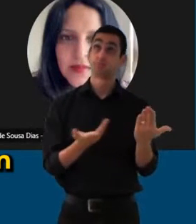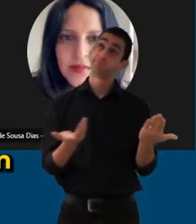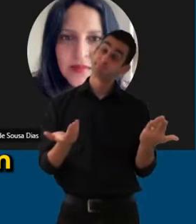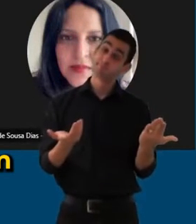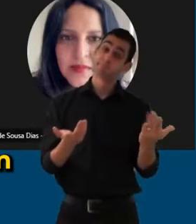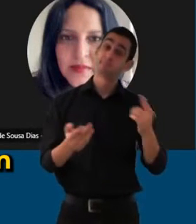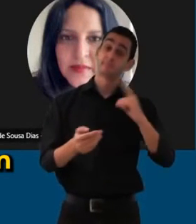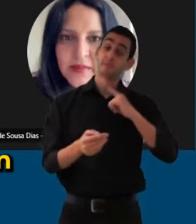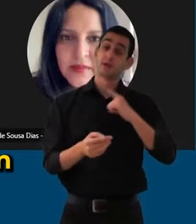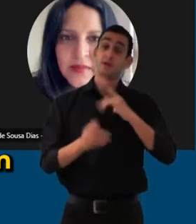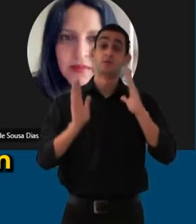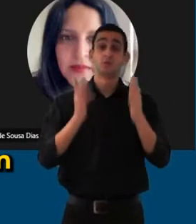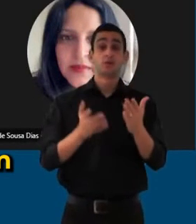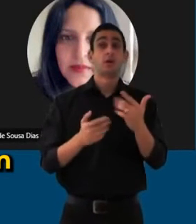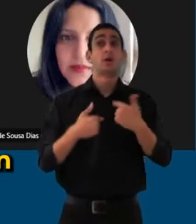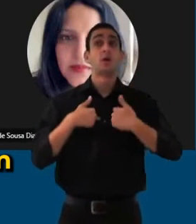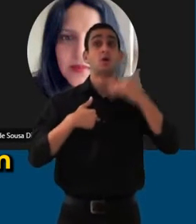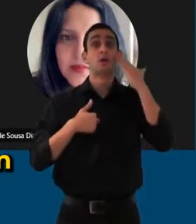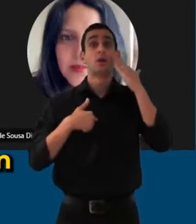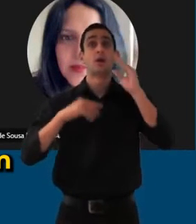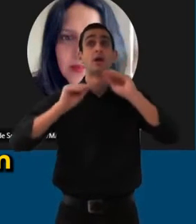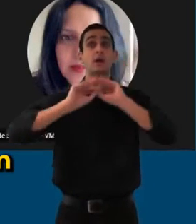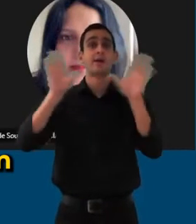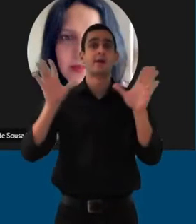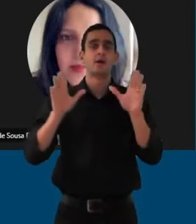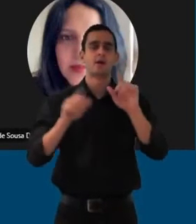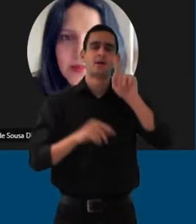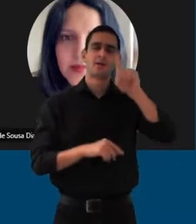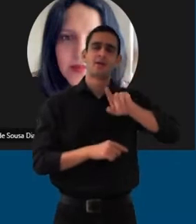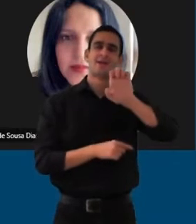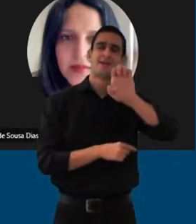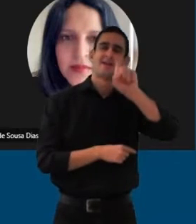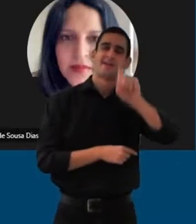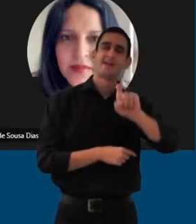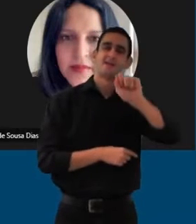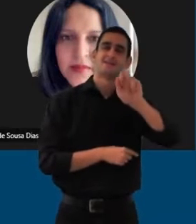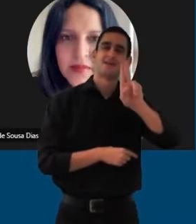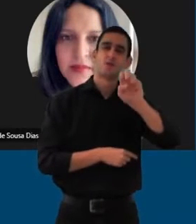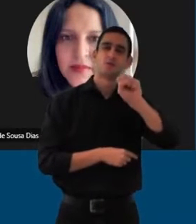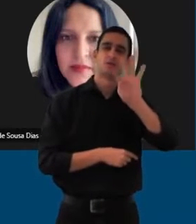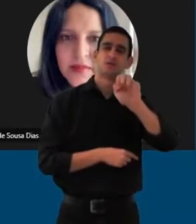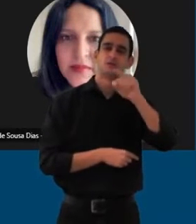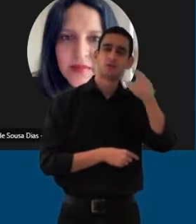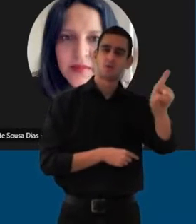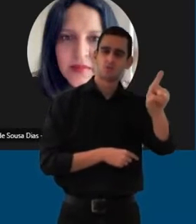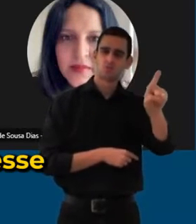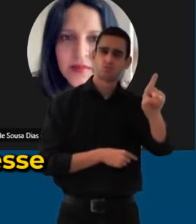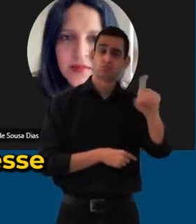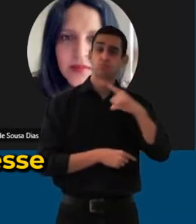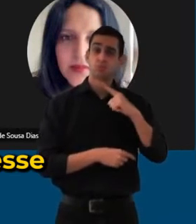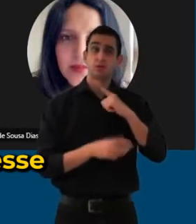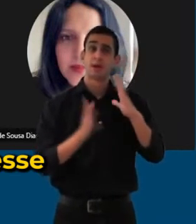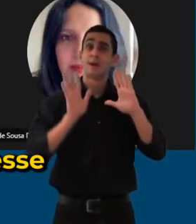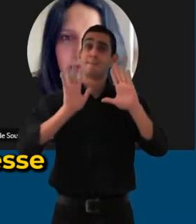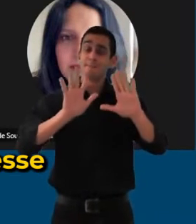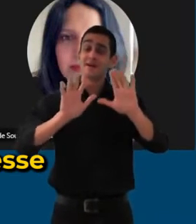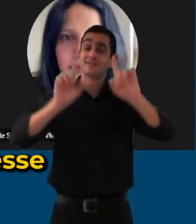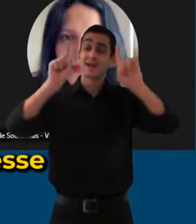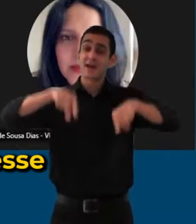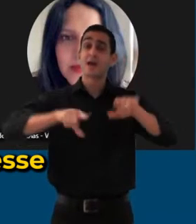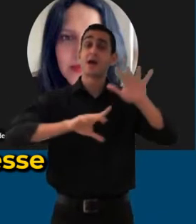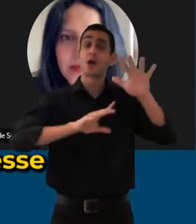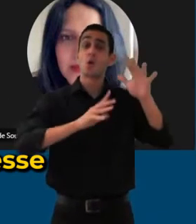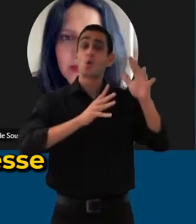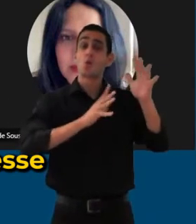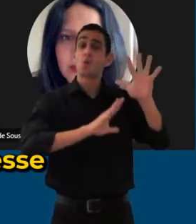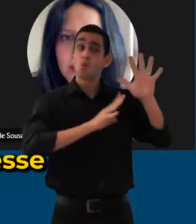não dependem exatamente da exaustão da mina, né? Mas, na verdade, de um cuidado. Eu sei que talvez você não